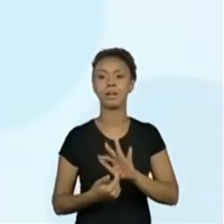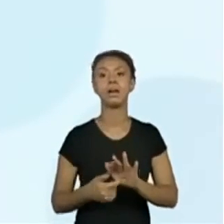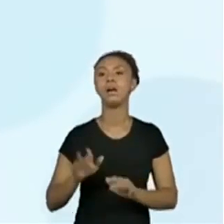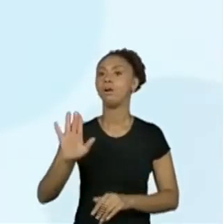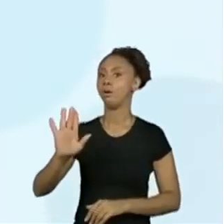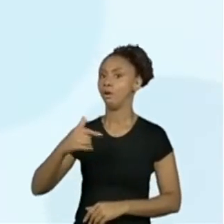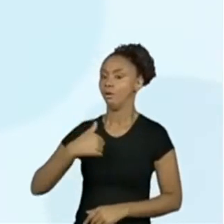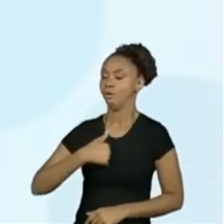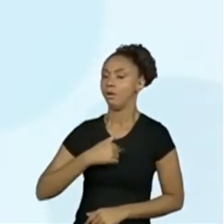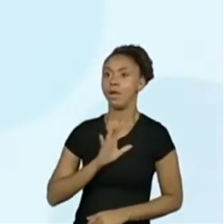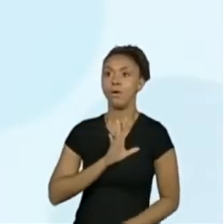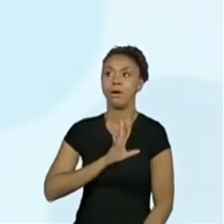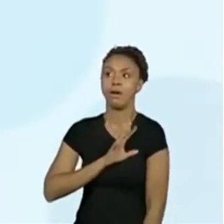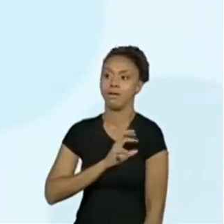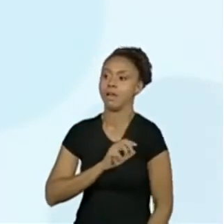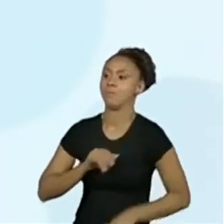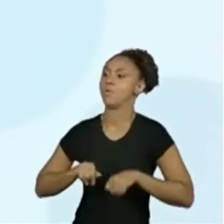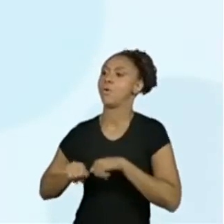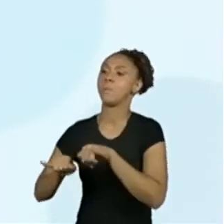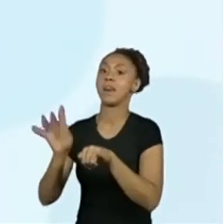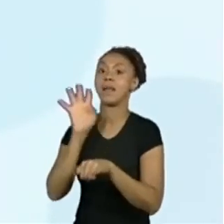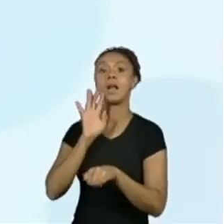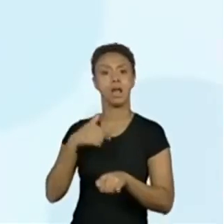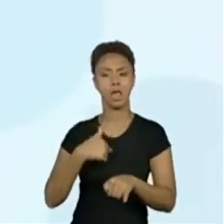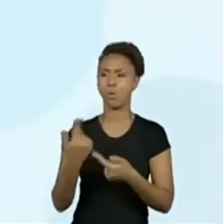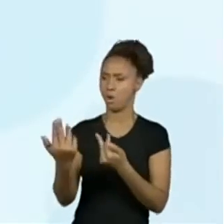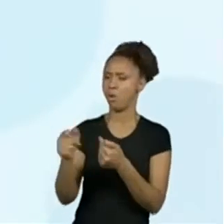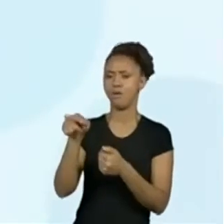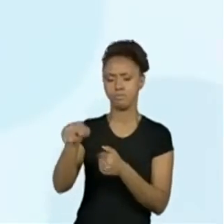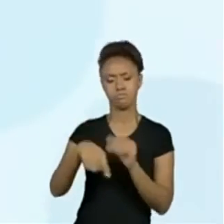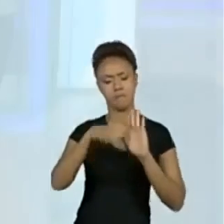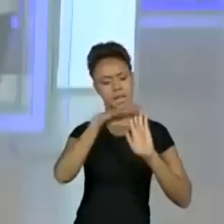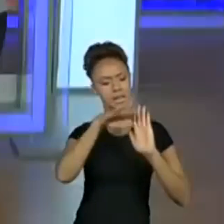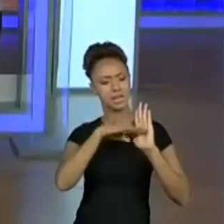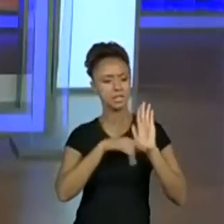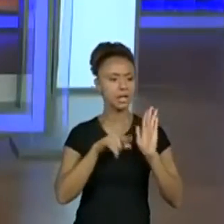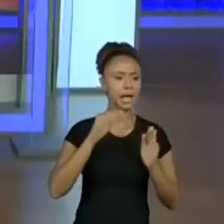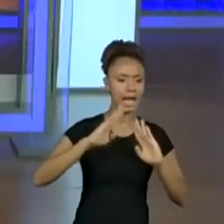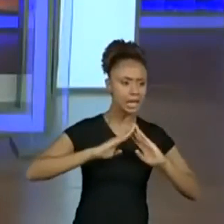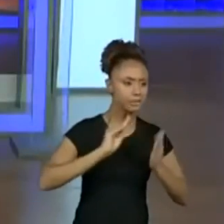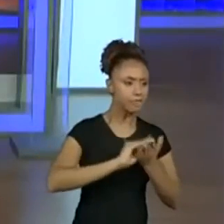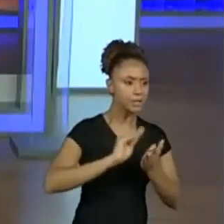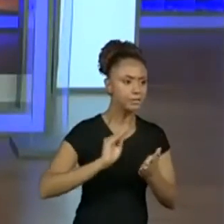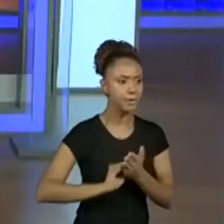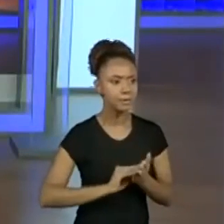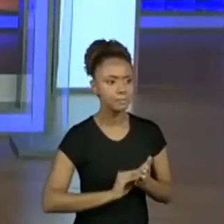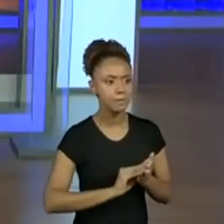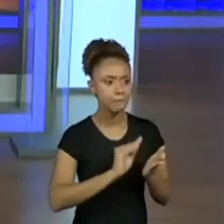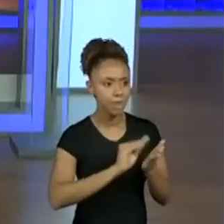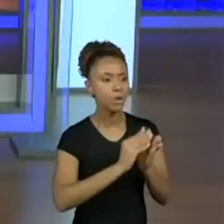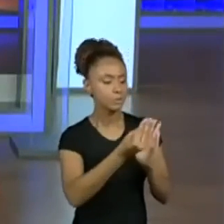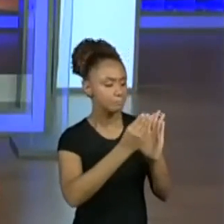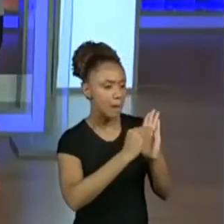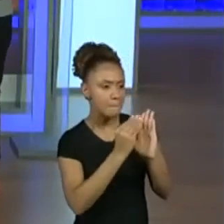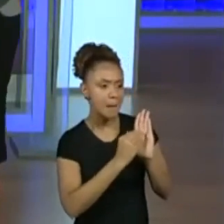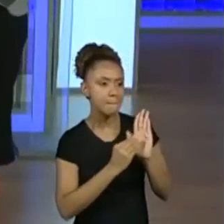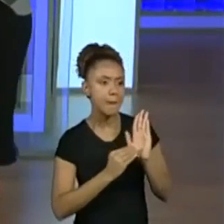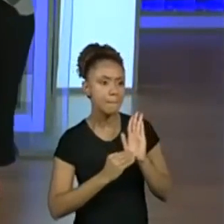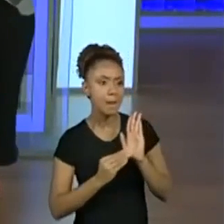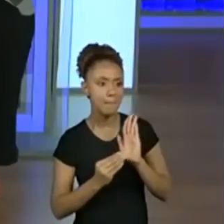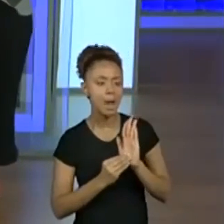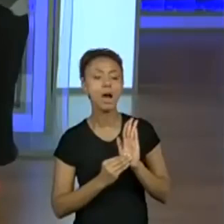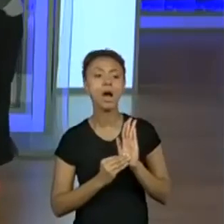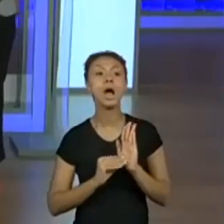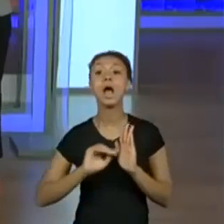viu, professora? É muito legal. Igual você falou, eu faço a listinha do que está faltando na minha casa e a gente sempre compra umas besteirinhas a